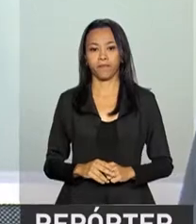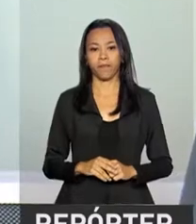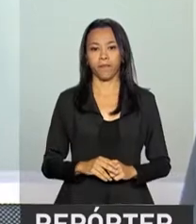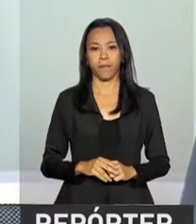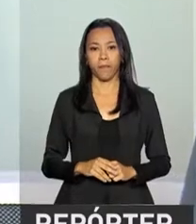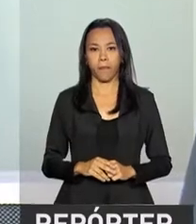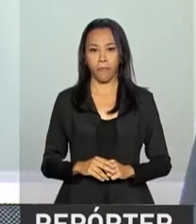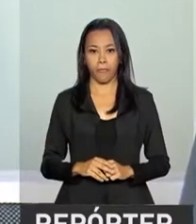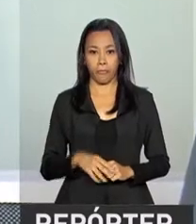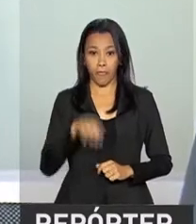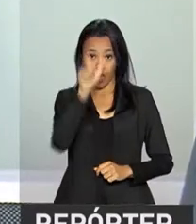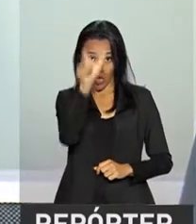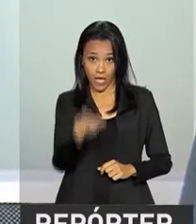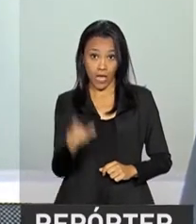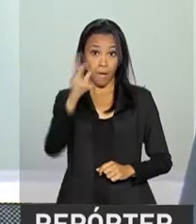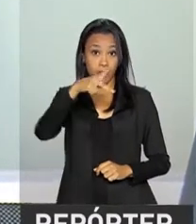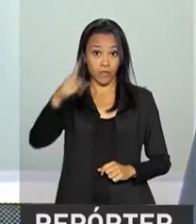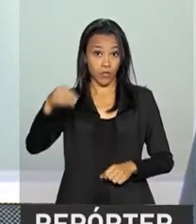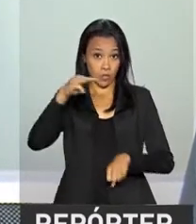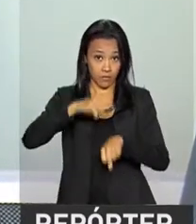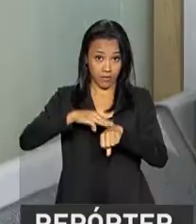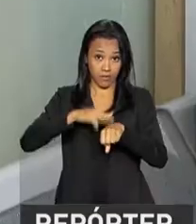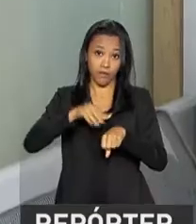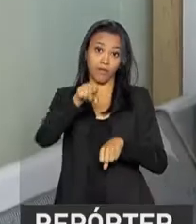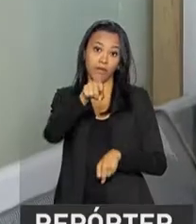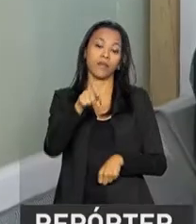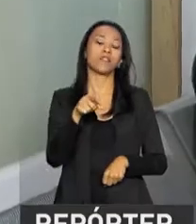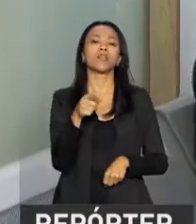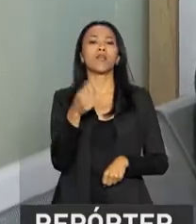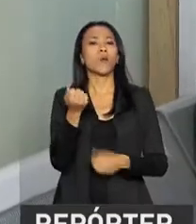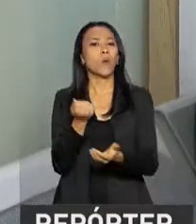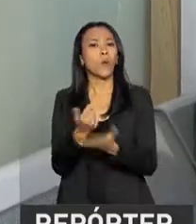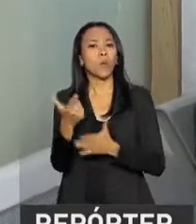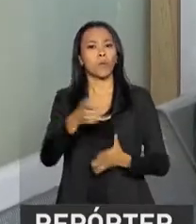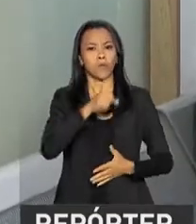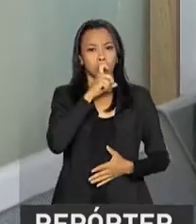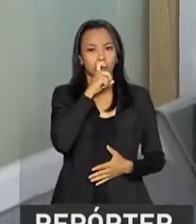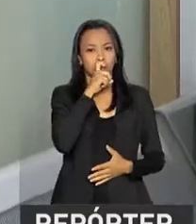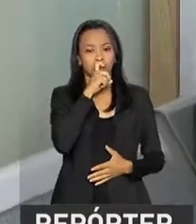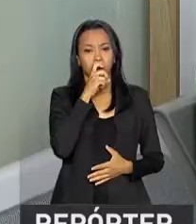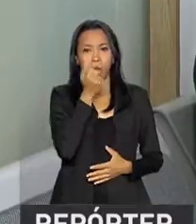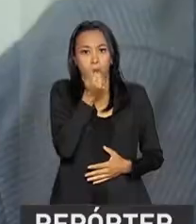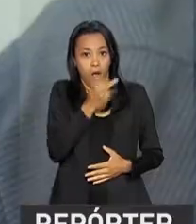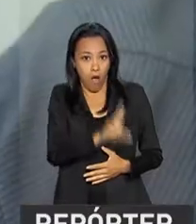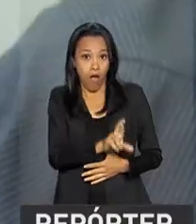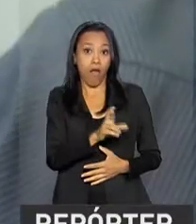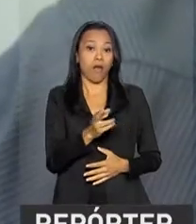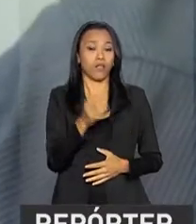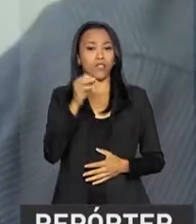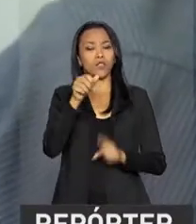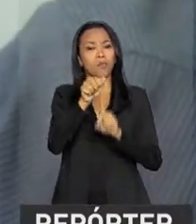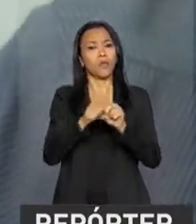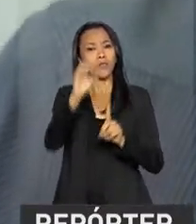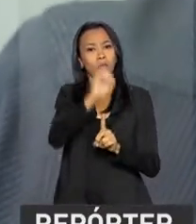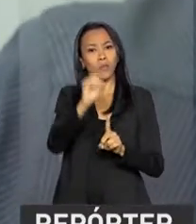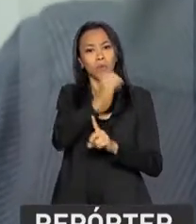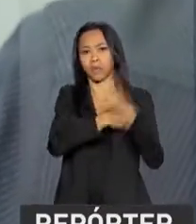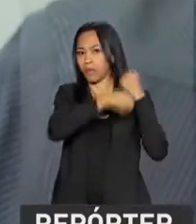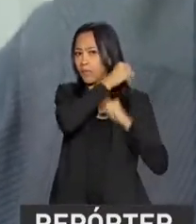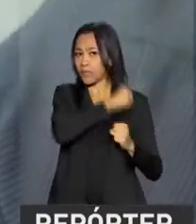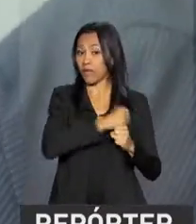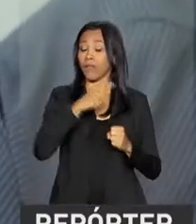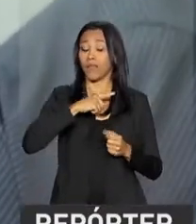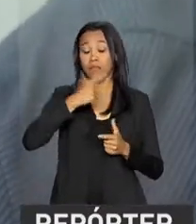o professor de matemática rodrigo comprar um ar condicionado em outubro do último ano desde então teve vários problemas